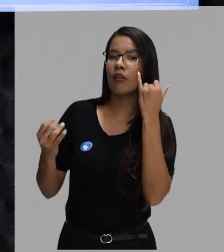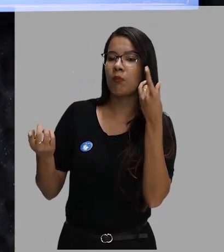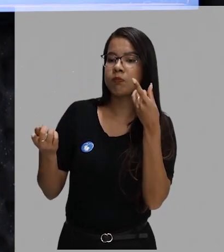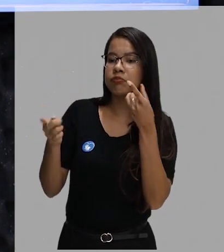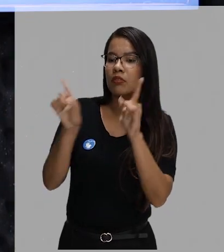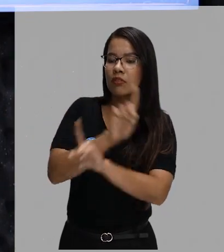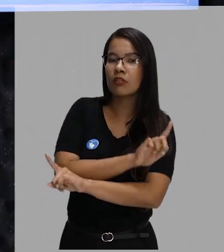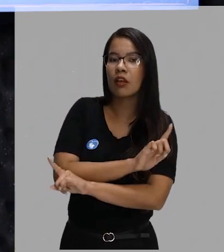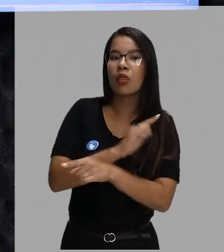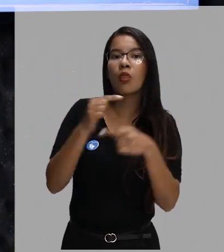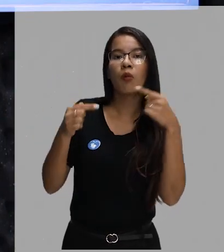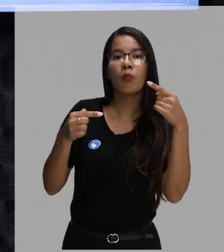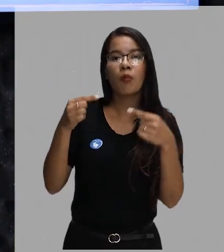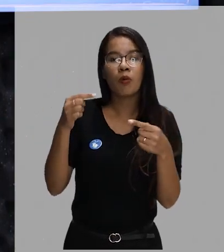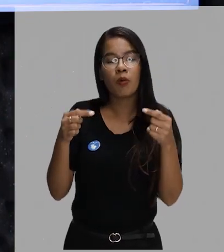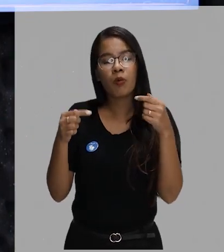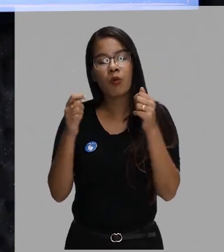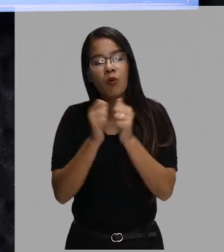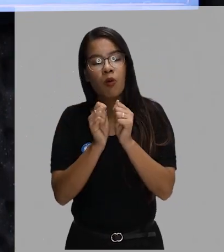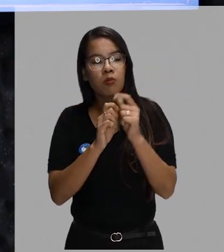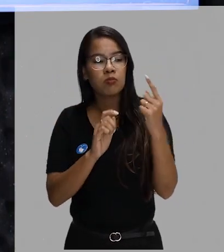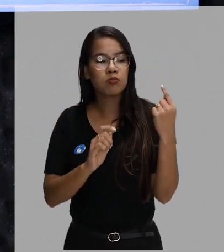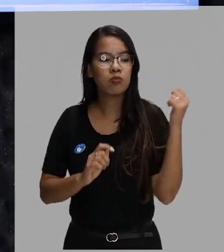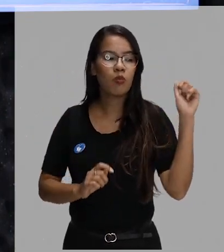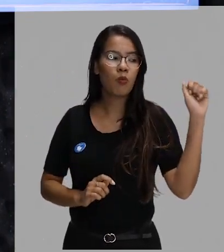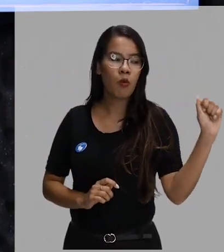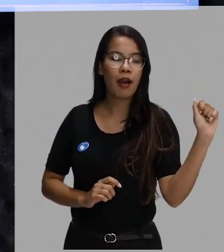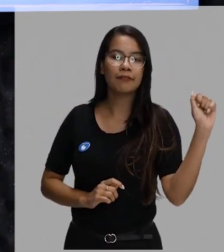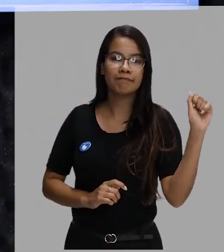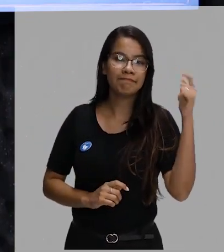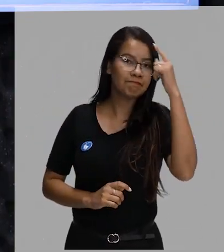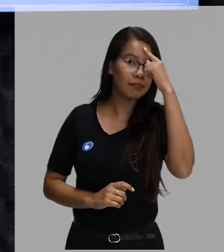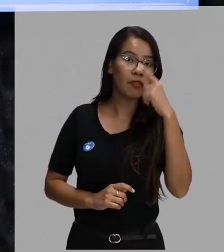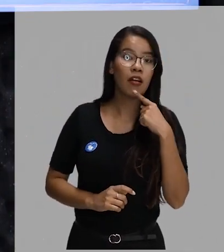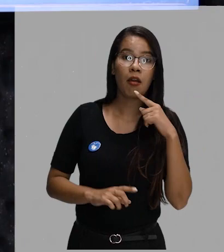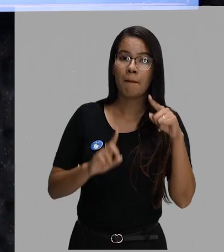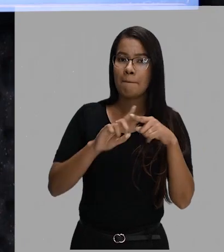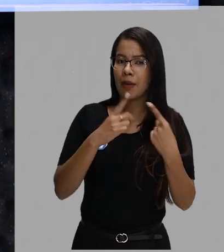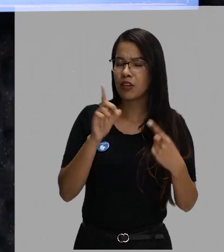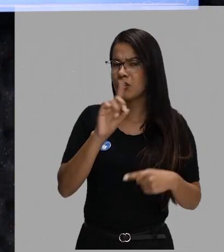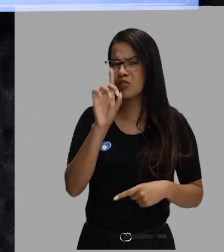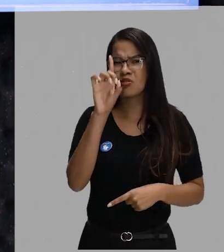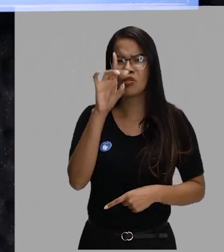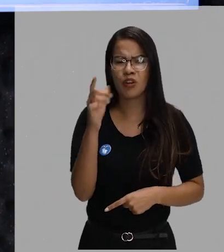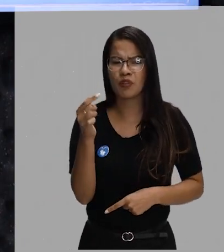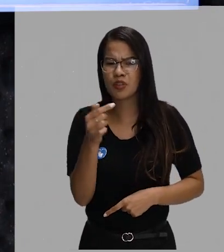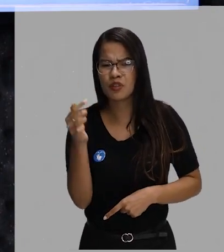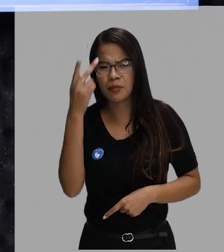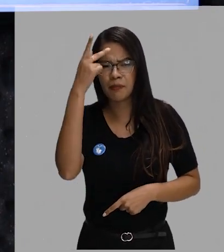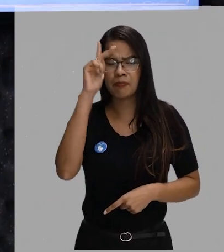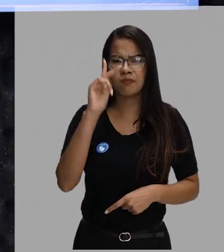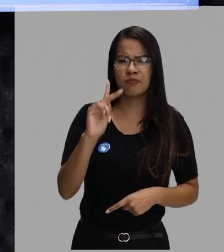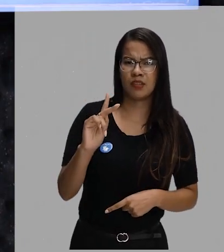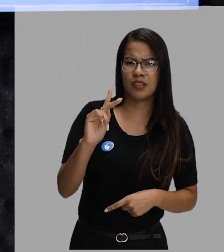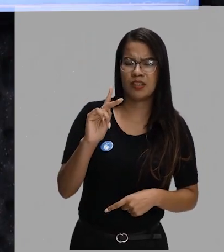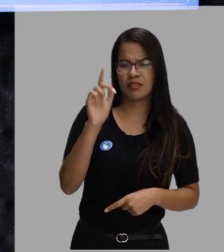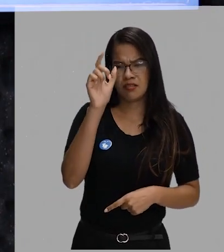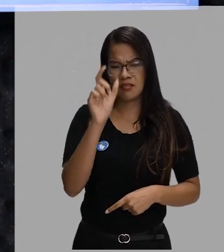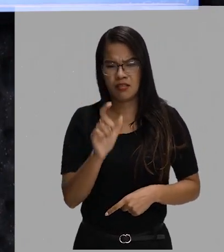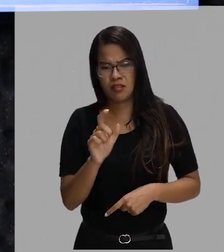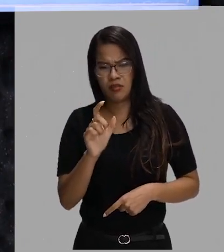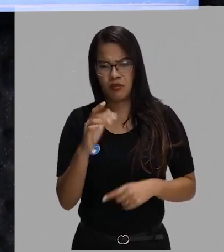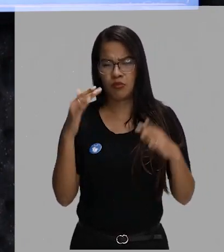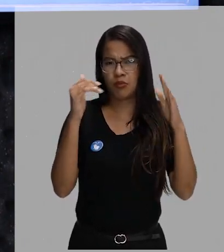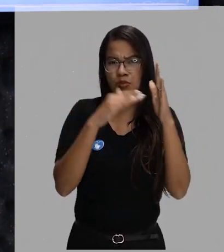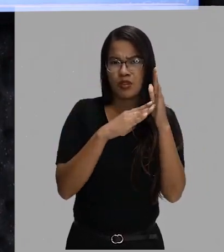isso não é obrigado a acontecer para ser função. É obrigado a acontecer para ser função sobrejetora. Ou